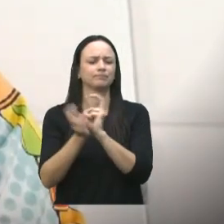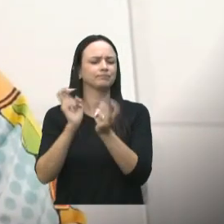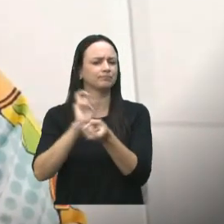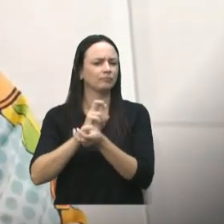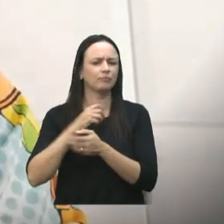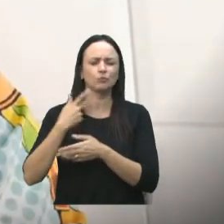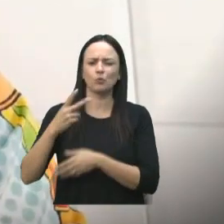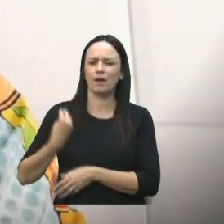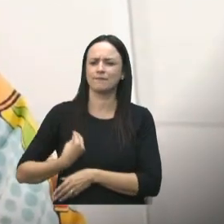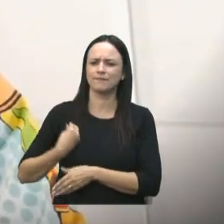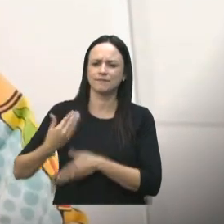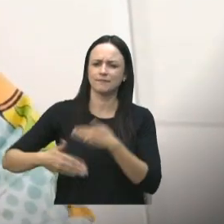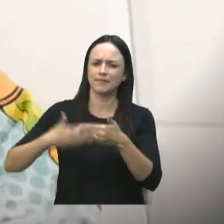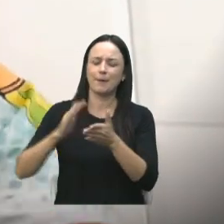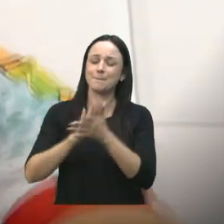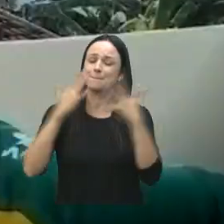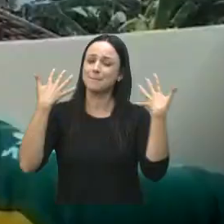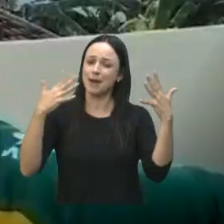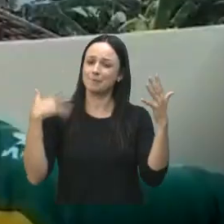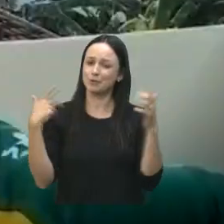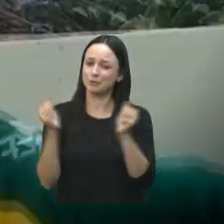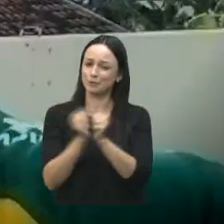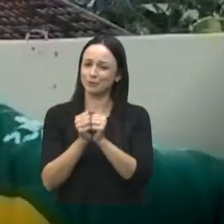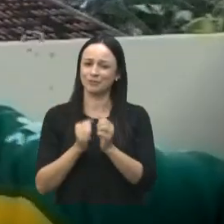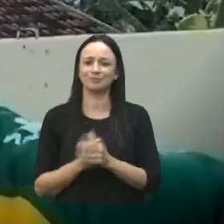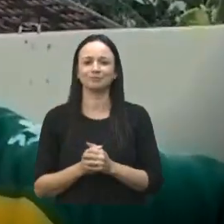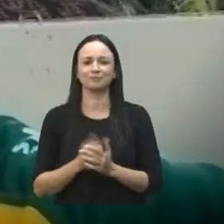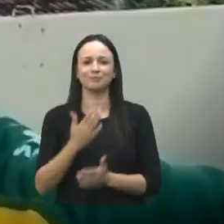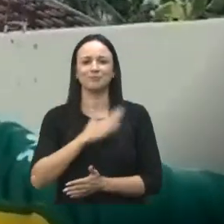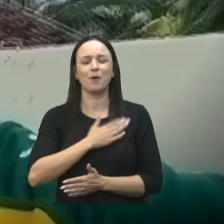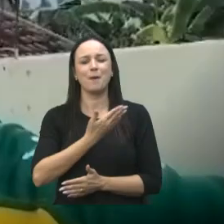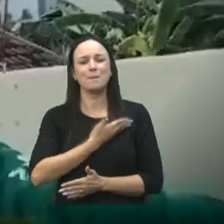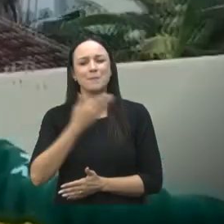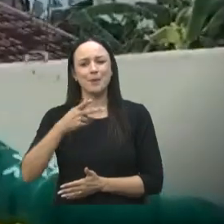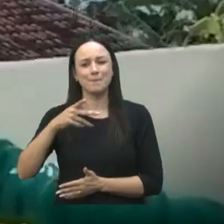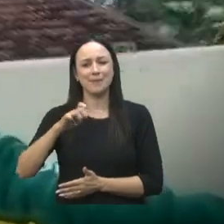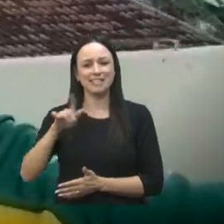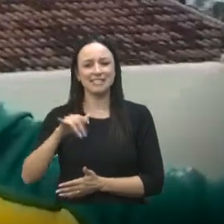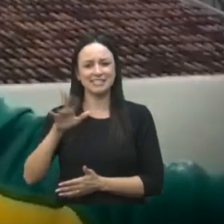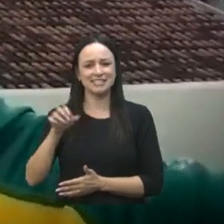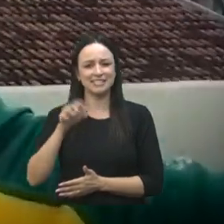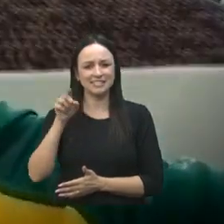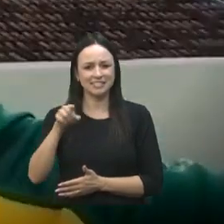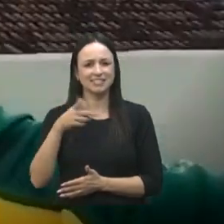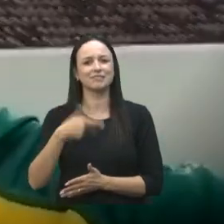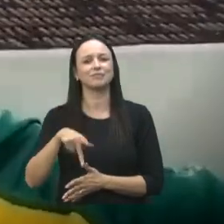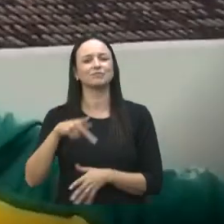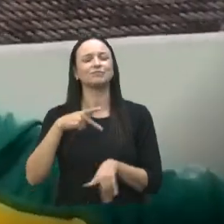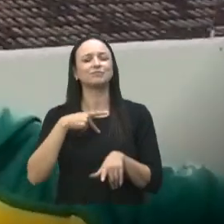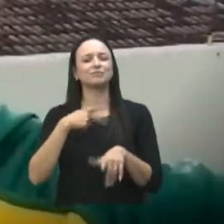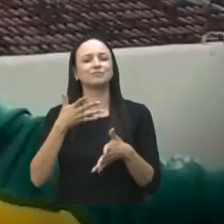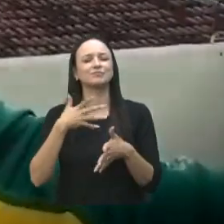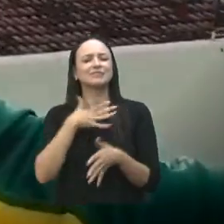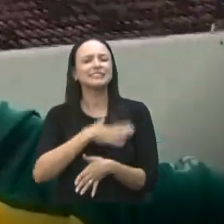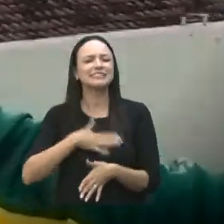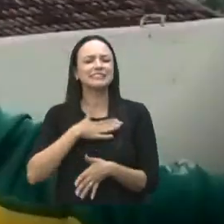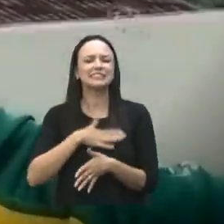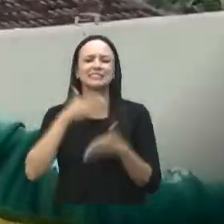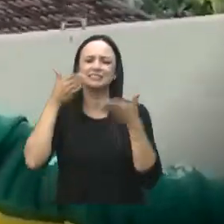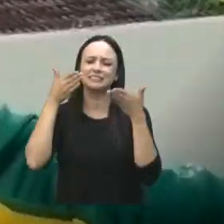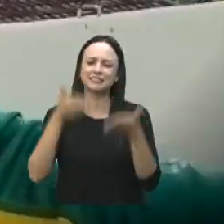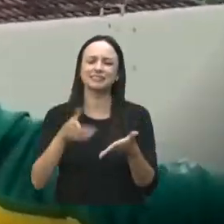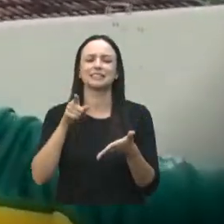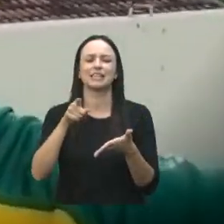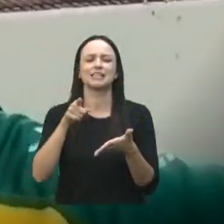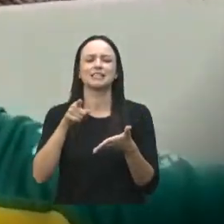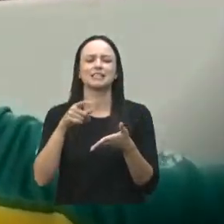sua vida. Parabéns, mestre. Tamo junto. Olá, meu amigo Pezinho, que é o mestre Tempestade na Sócio Paulista. Que satisfação saber que você vai receber